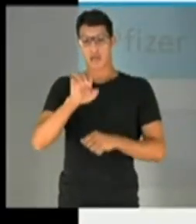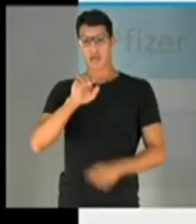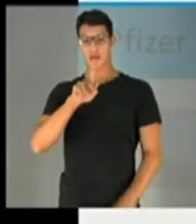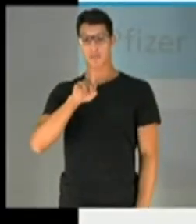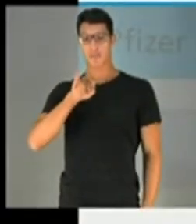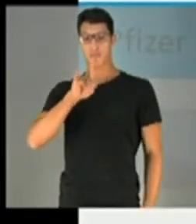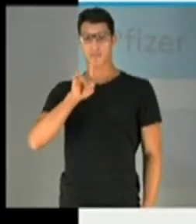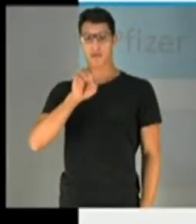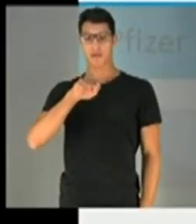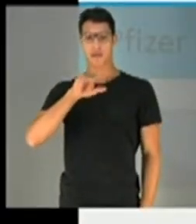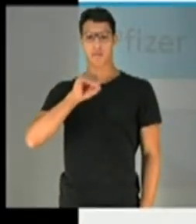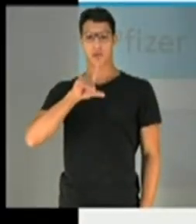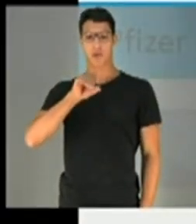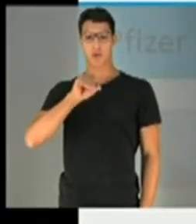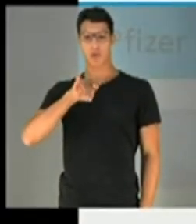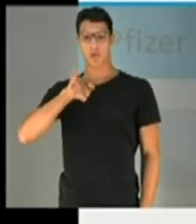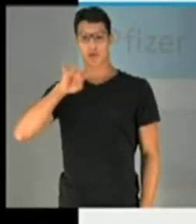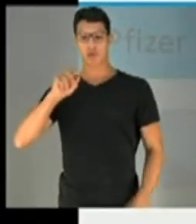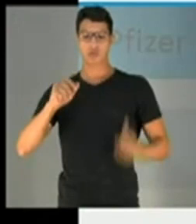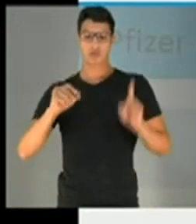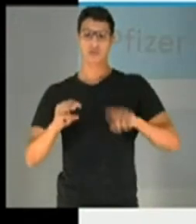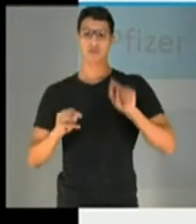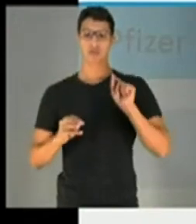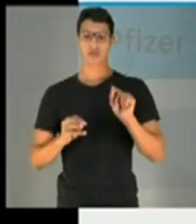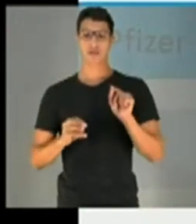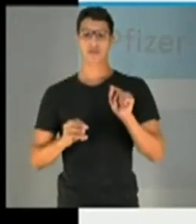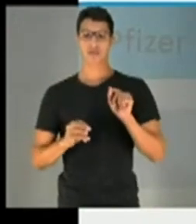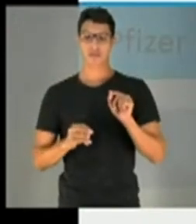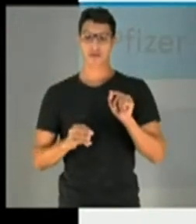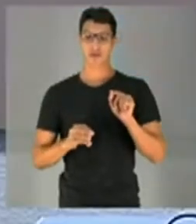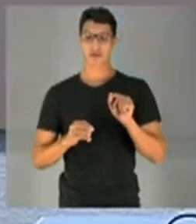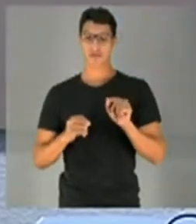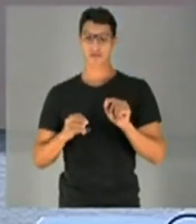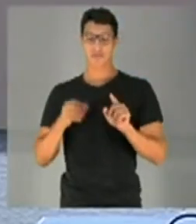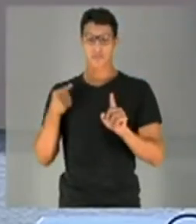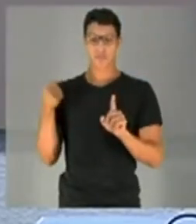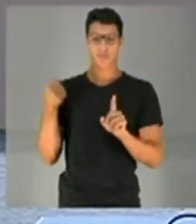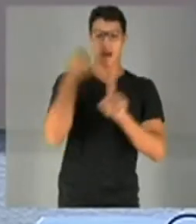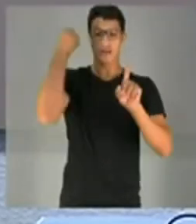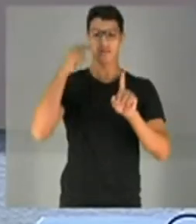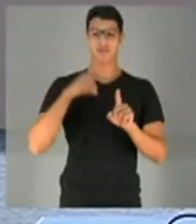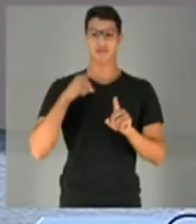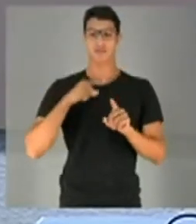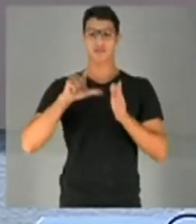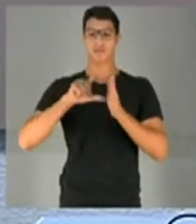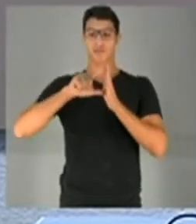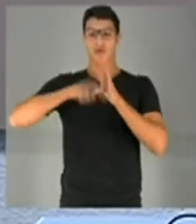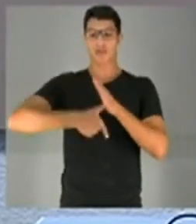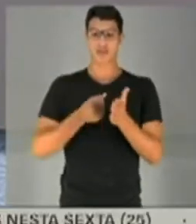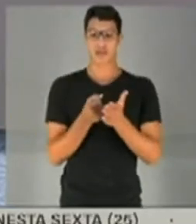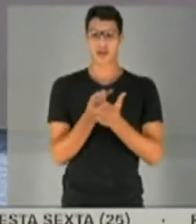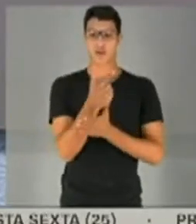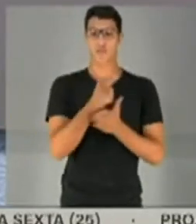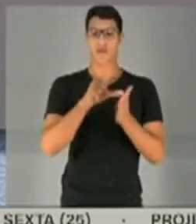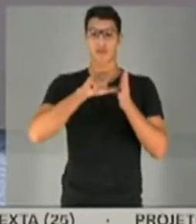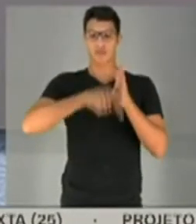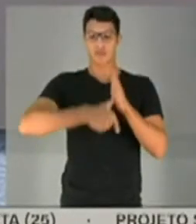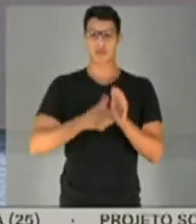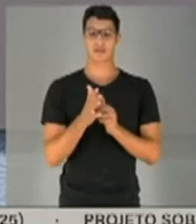epidemiologistas analisarem foi o impacto específico do atraso na compra das